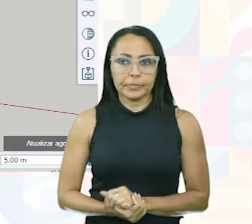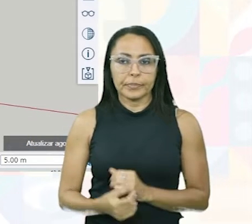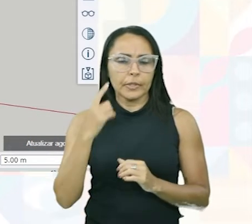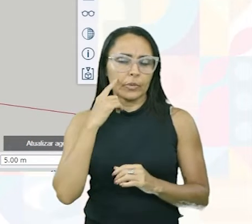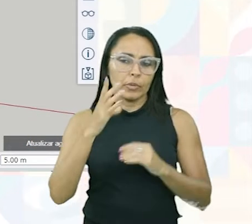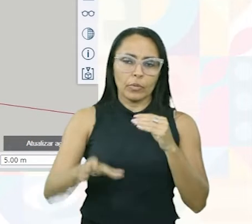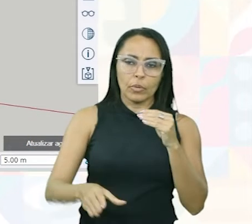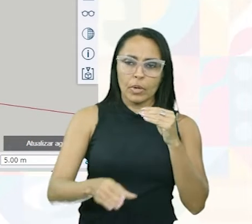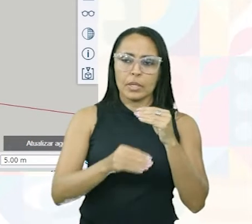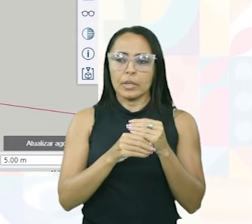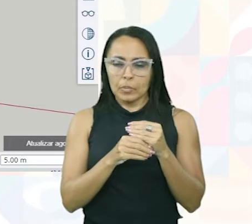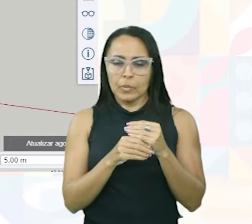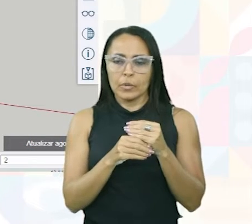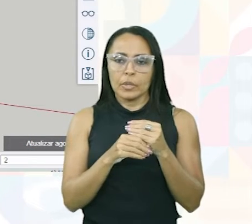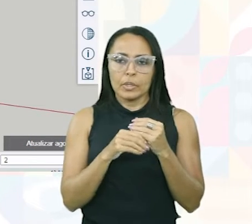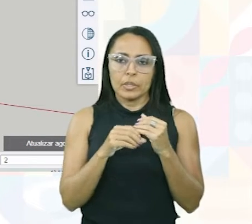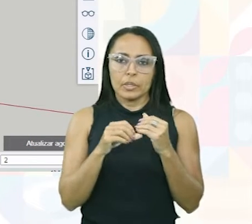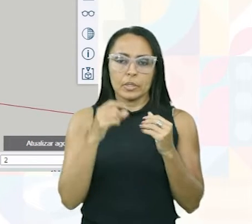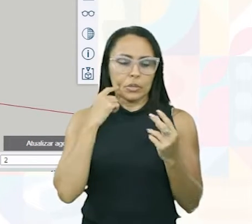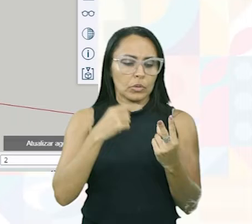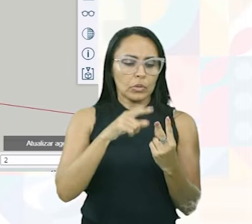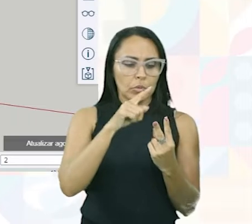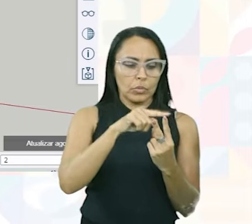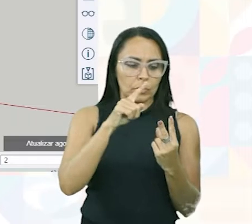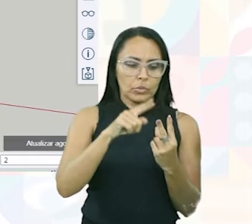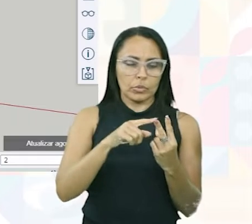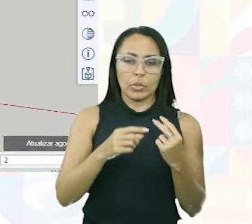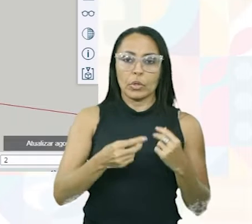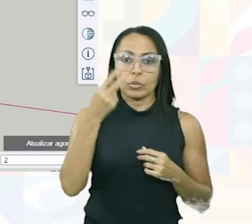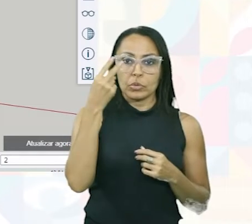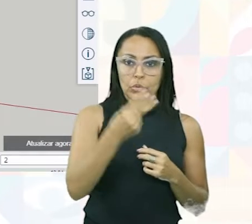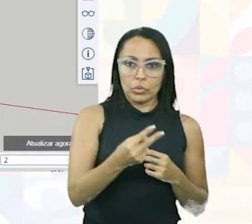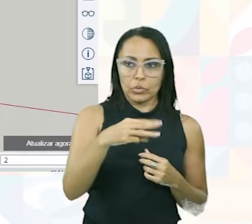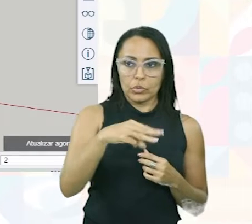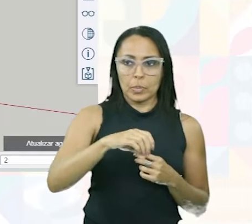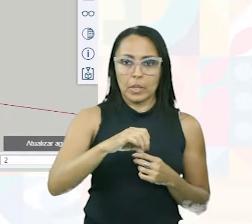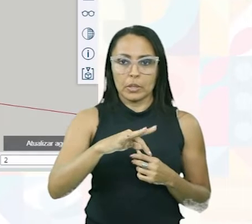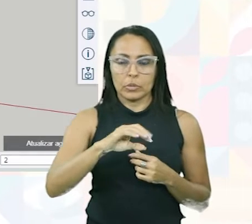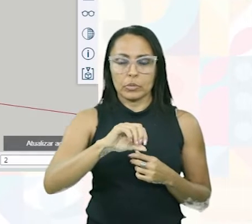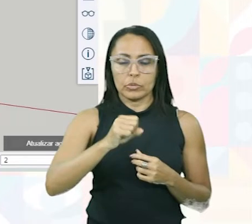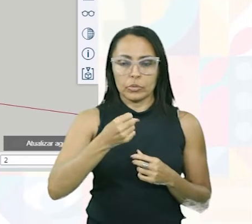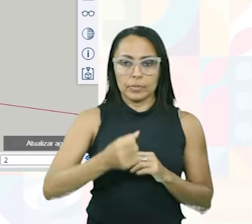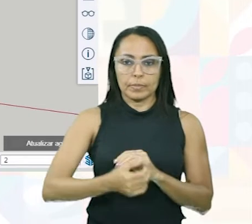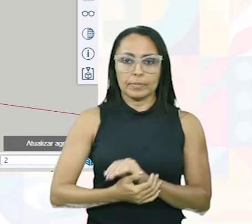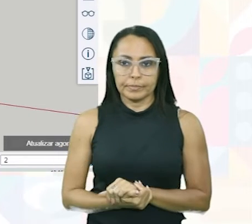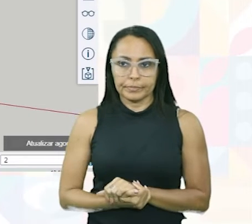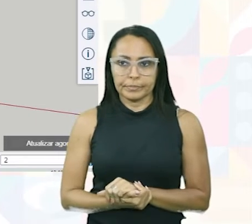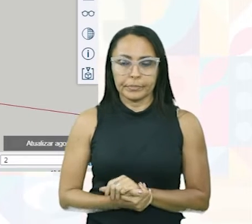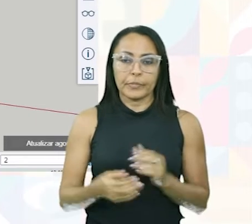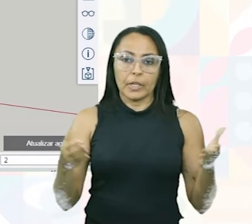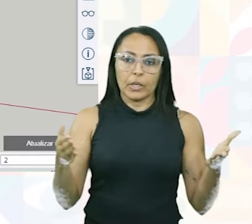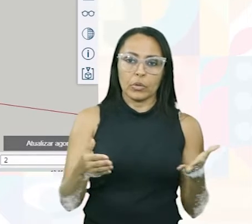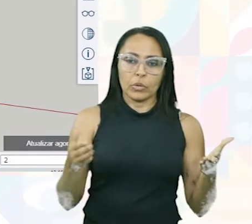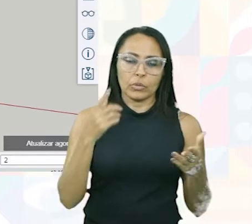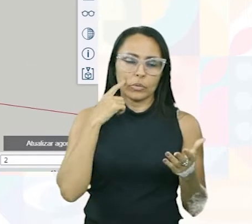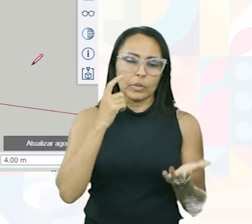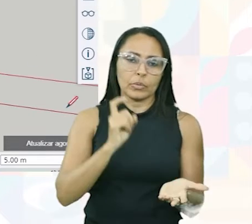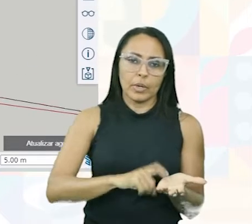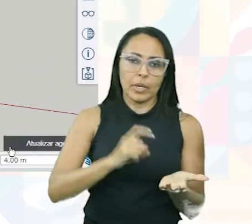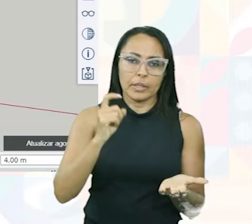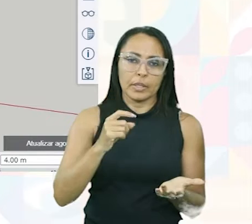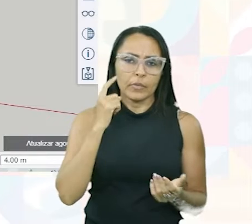atribuir 2 metros, tá? Eu coloquei 2 no teclado, digitei e agora eu estou dando Enter. Se